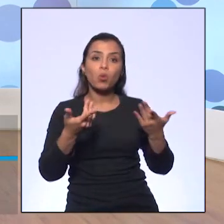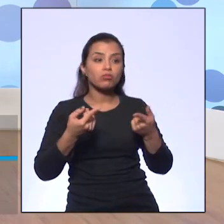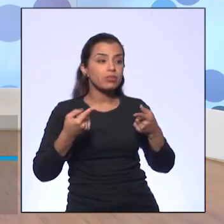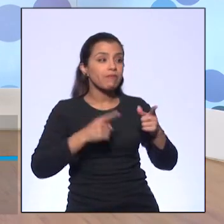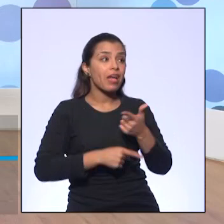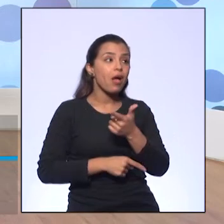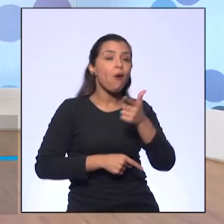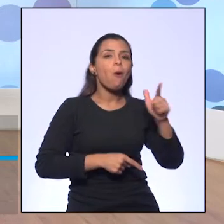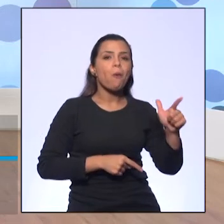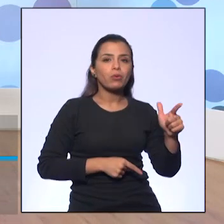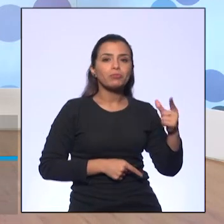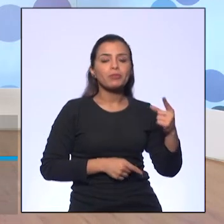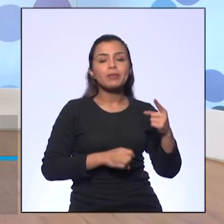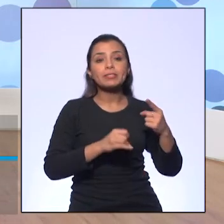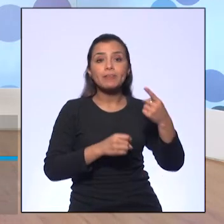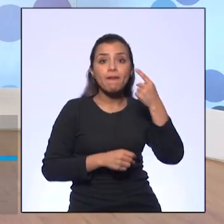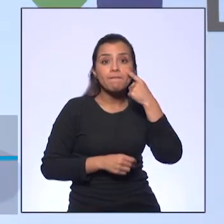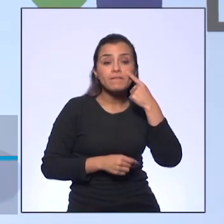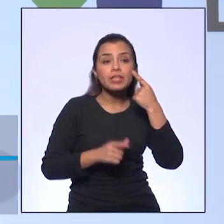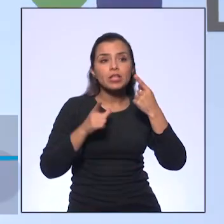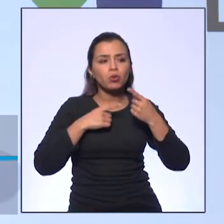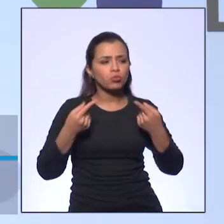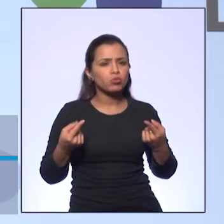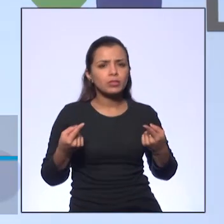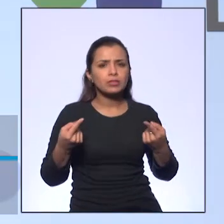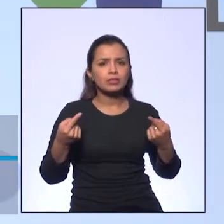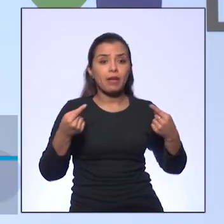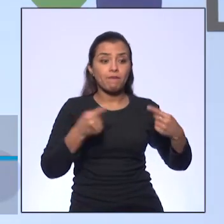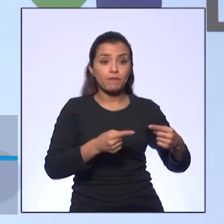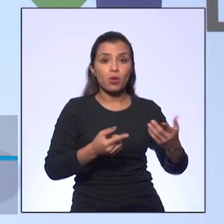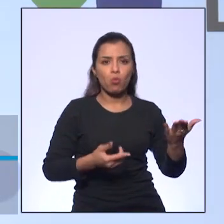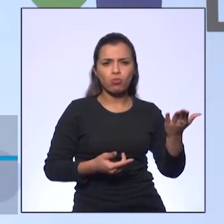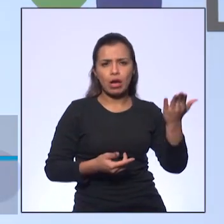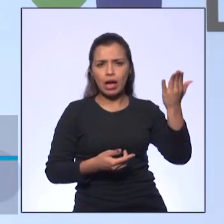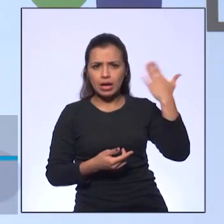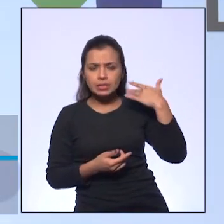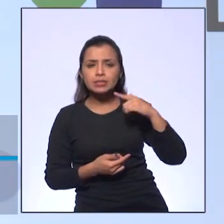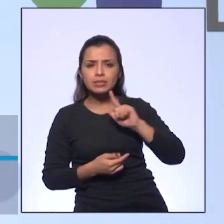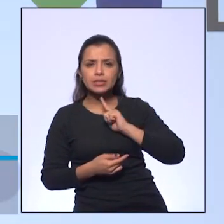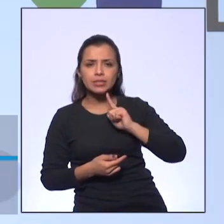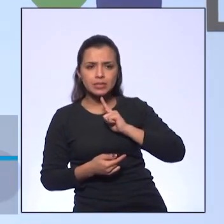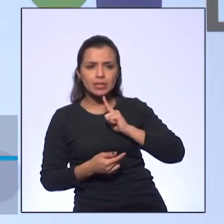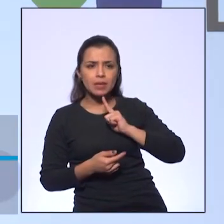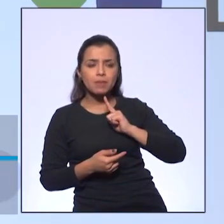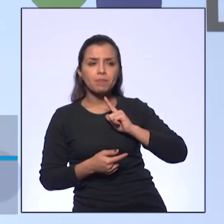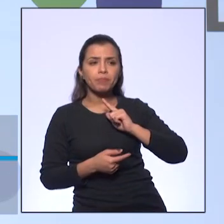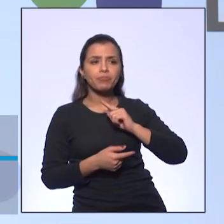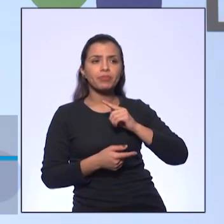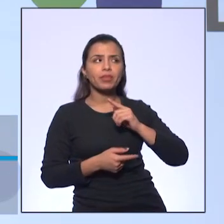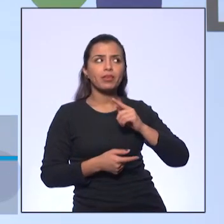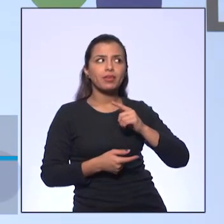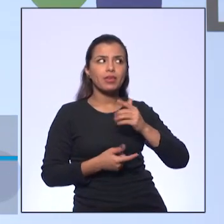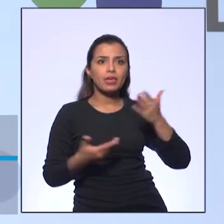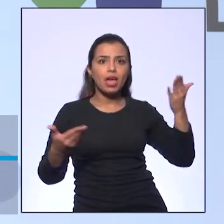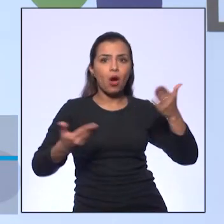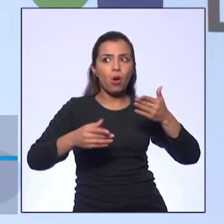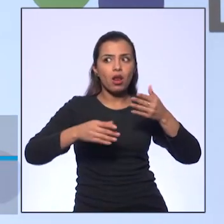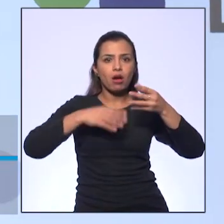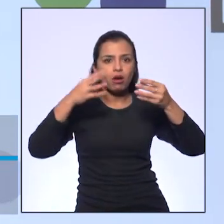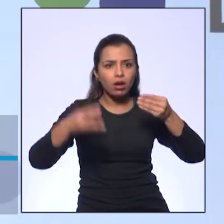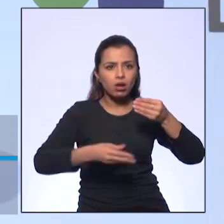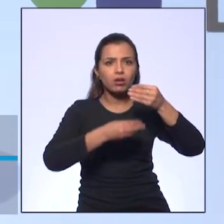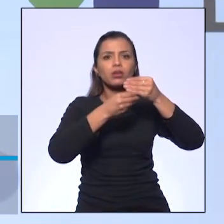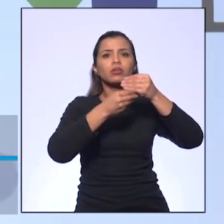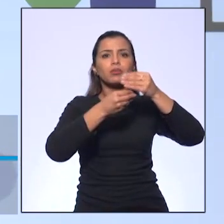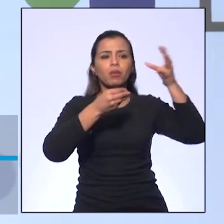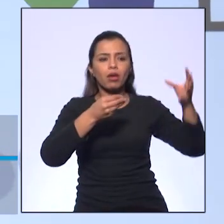Verdade. o problema é que nós temos os desafios de antes, sobrepondo-se aos desafios de agora, ou os de agora